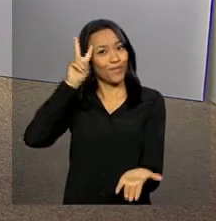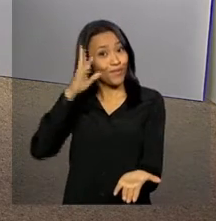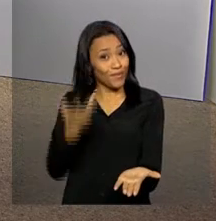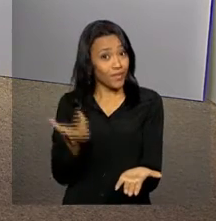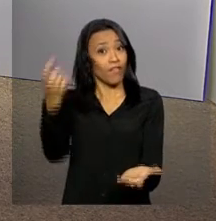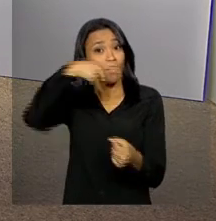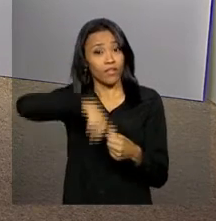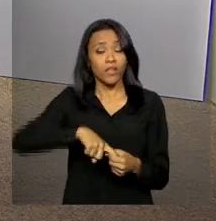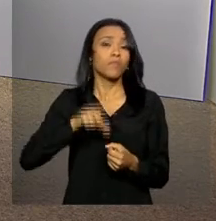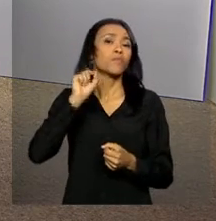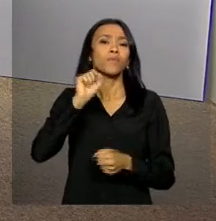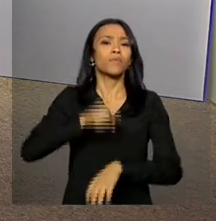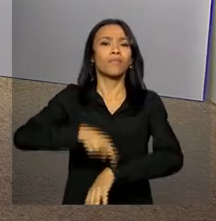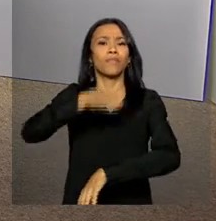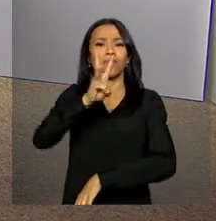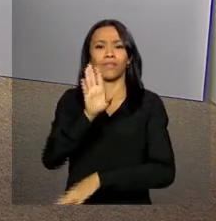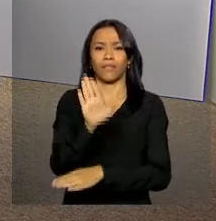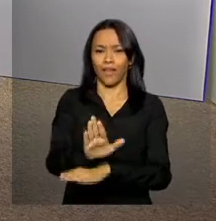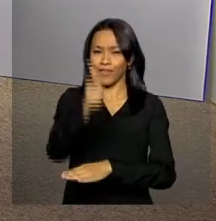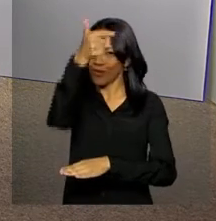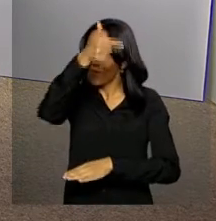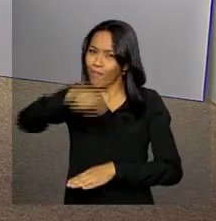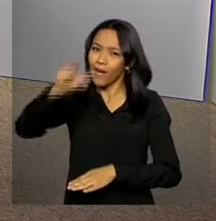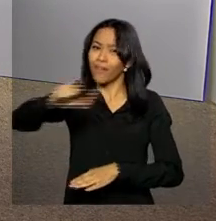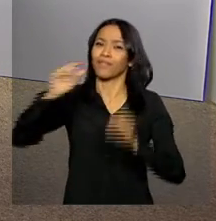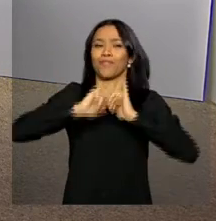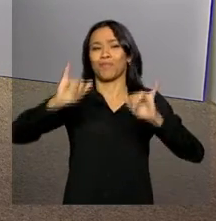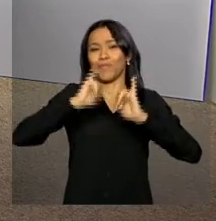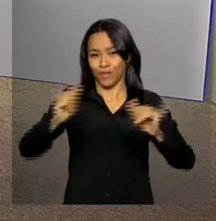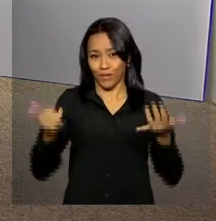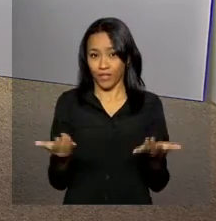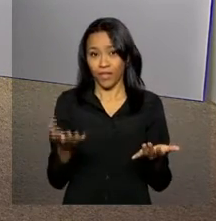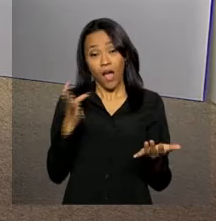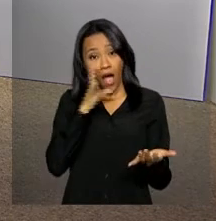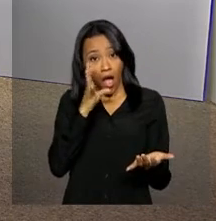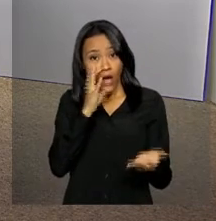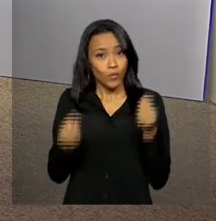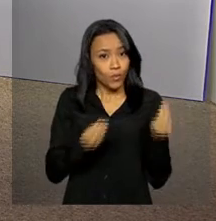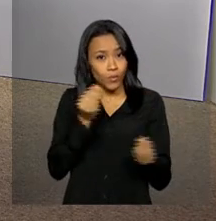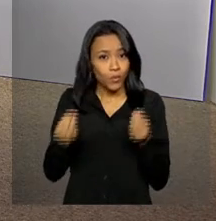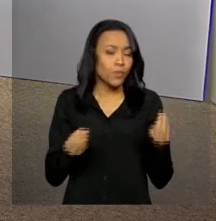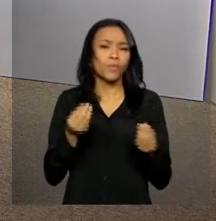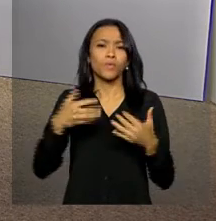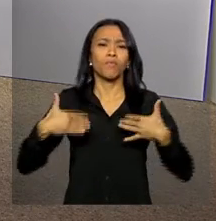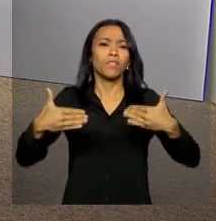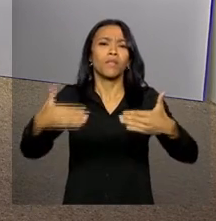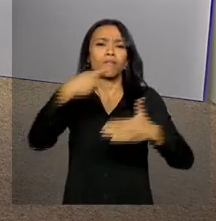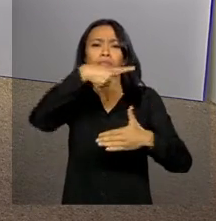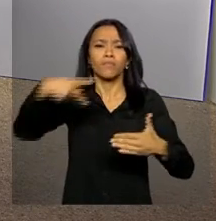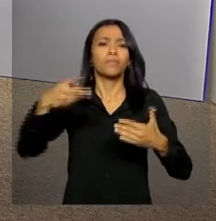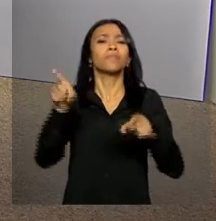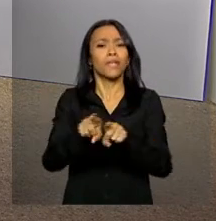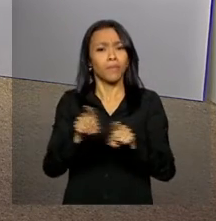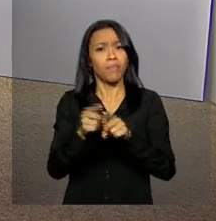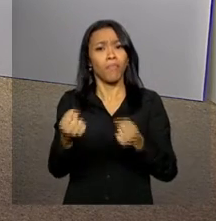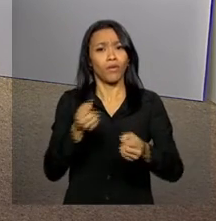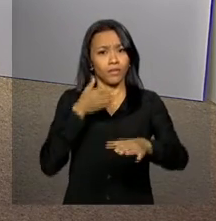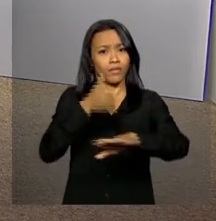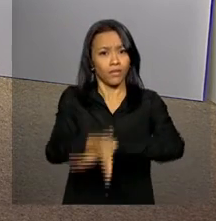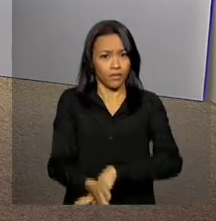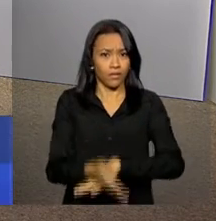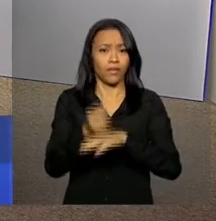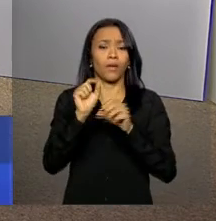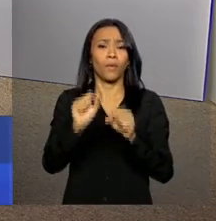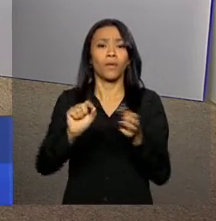-feira. Voltamos às três da tarde com outras informações. Acompanhe as novidades do Executivo Federal também nas nossas redes